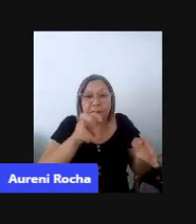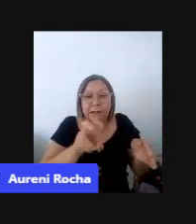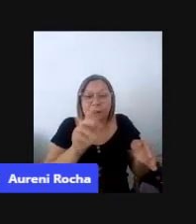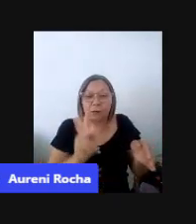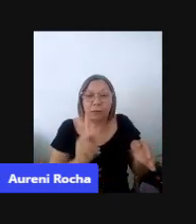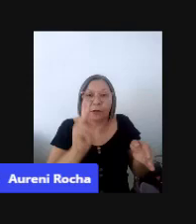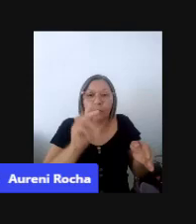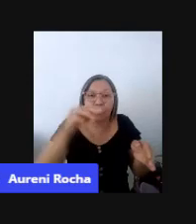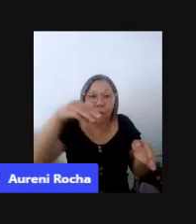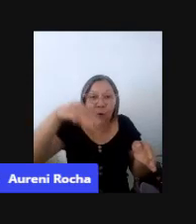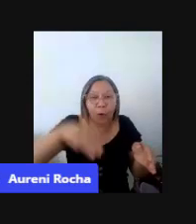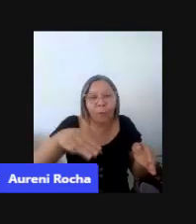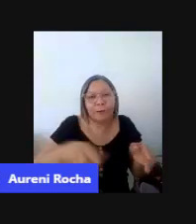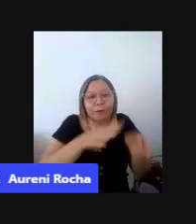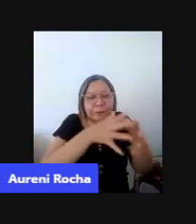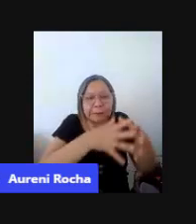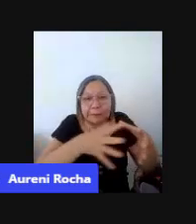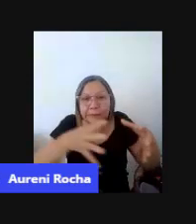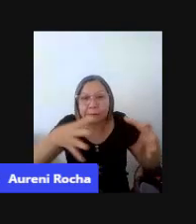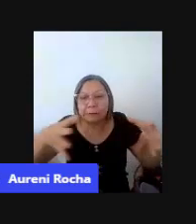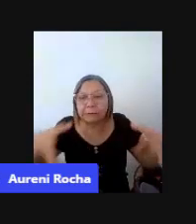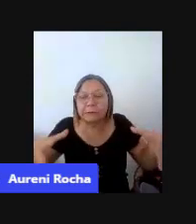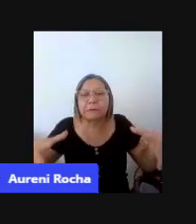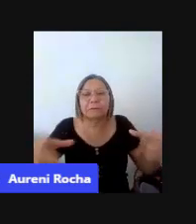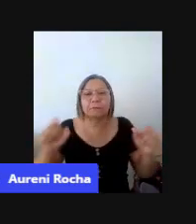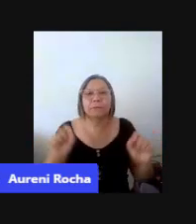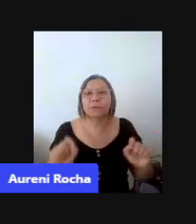do Sul e que podia...